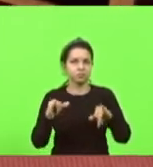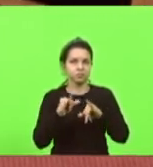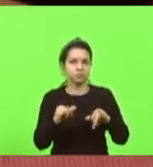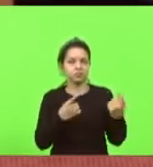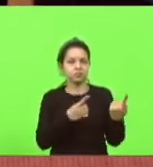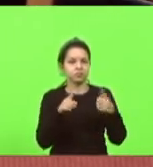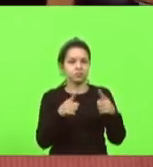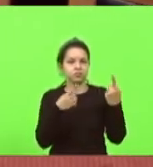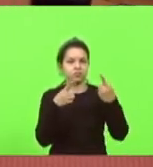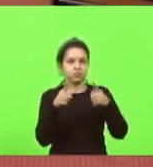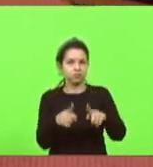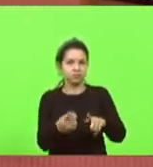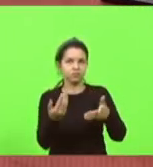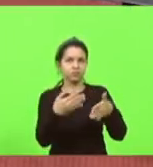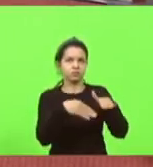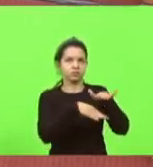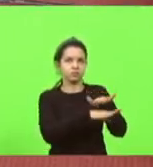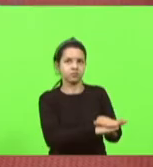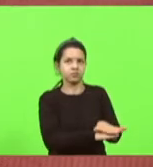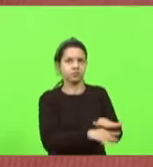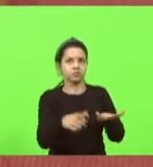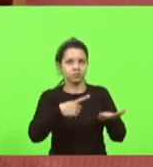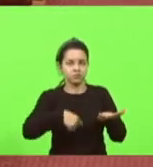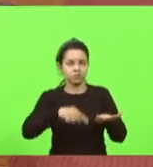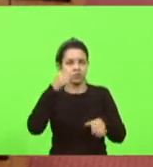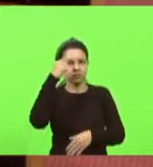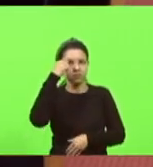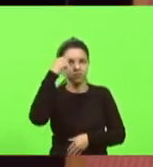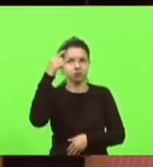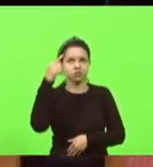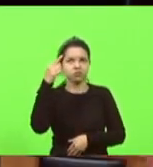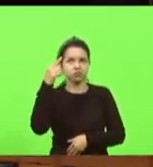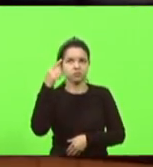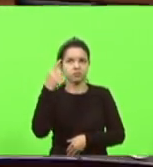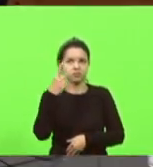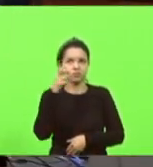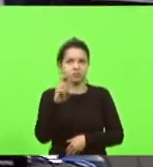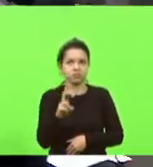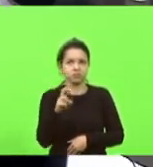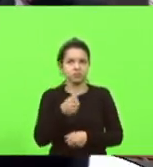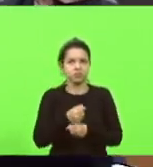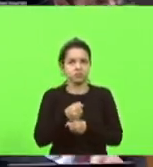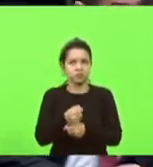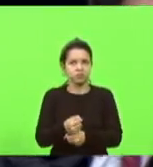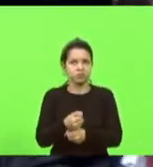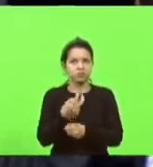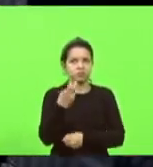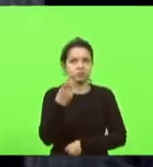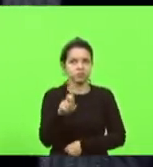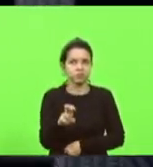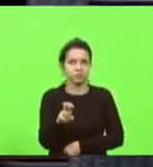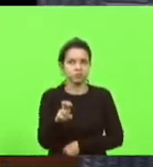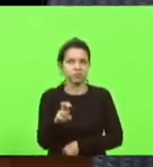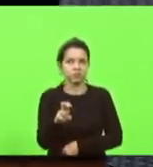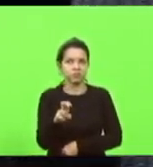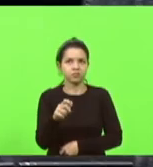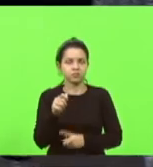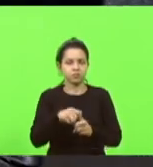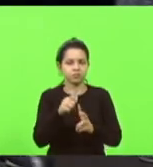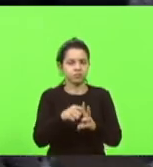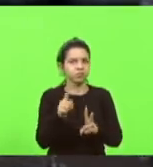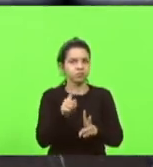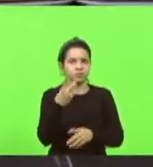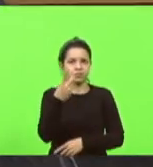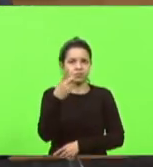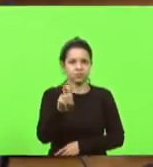nos autos. A gente tem que se lembrar que não foi há 15 anos, 15 meses, 15 dias, foi há 15 minutos atrás,